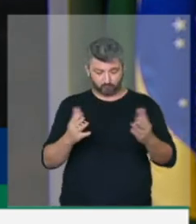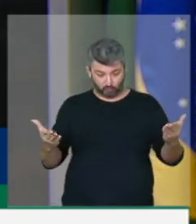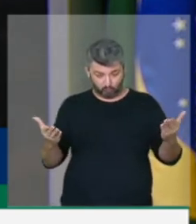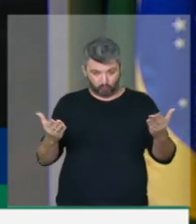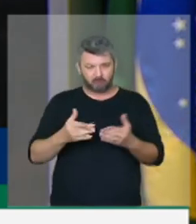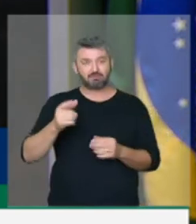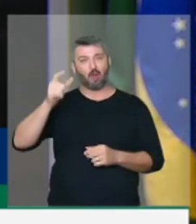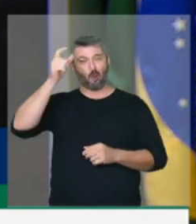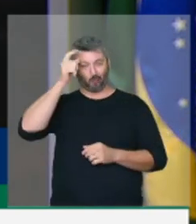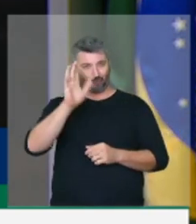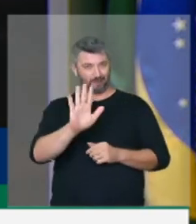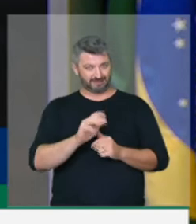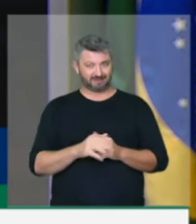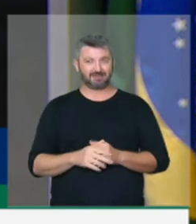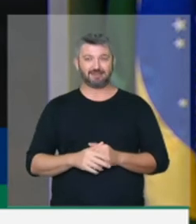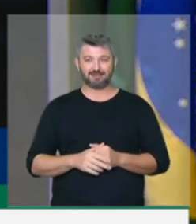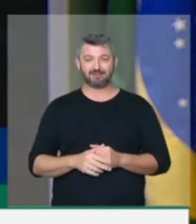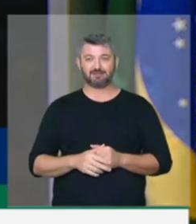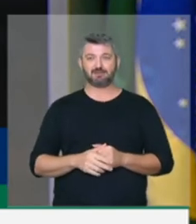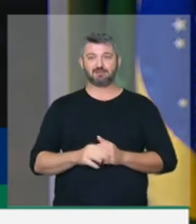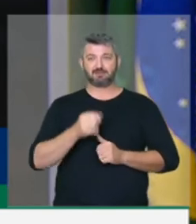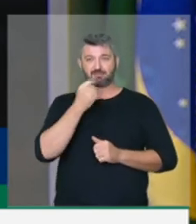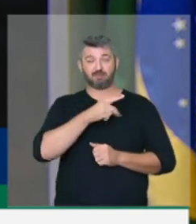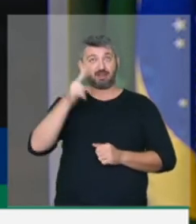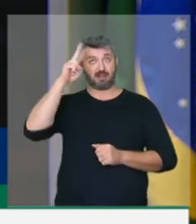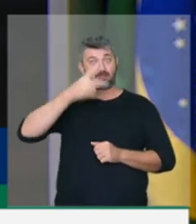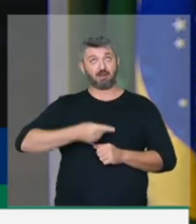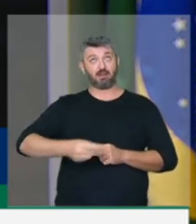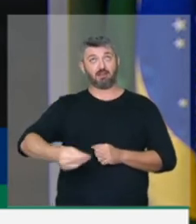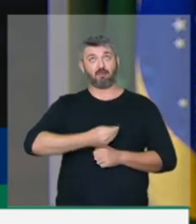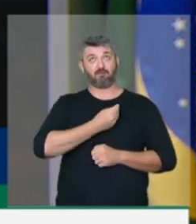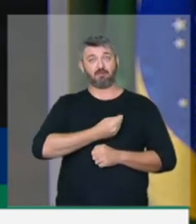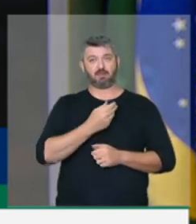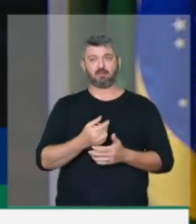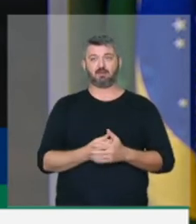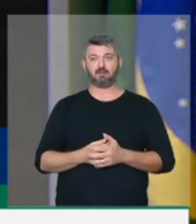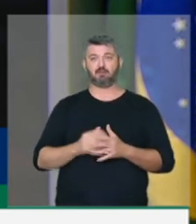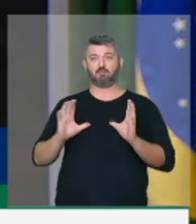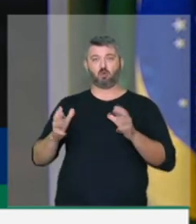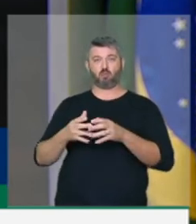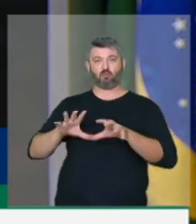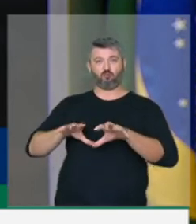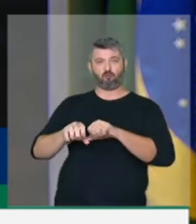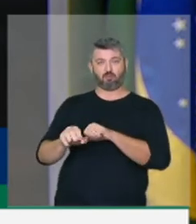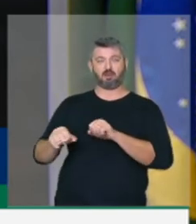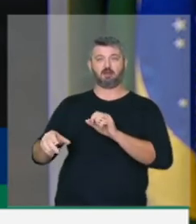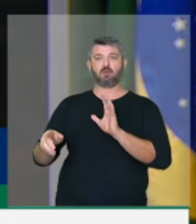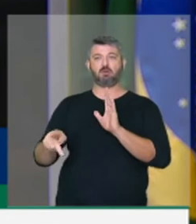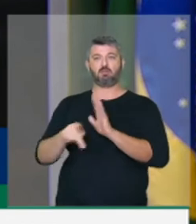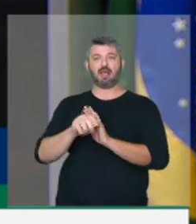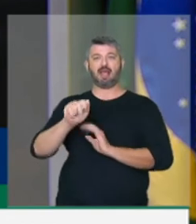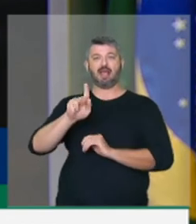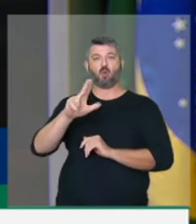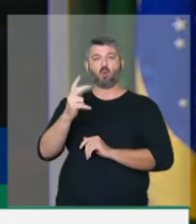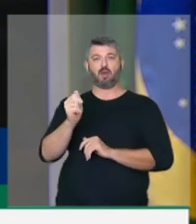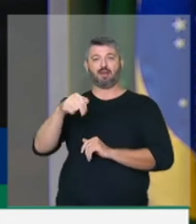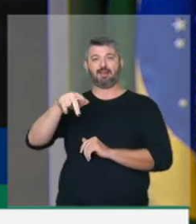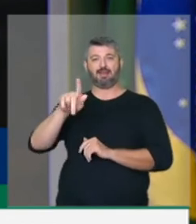uma coincidência... daquelas que a gente vai se lembrar para o resto da vida, a minha turma de formação na Academia Militar das Agulhas Negras